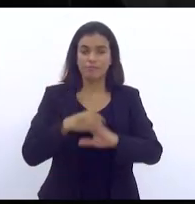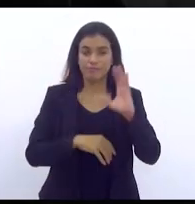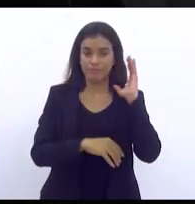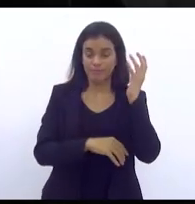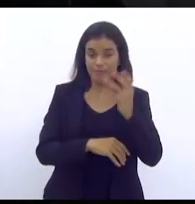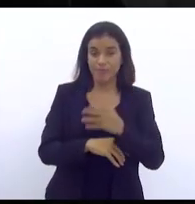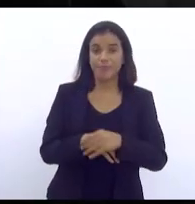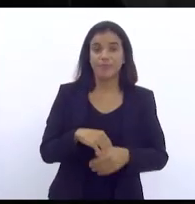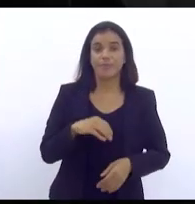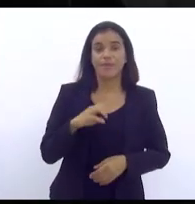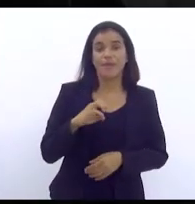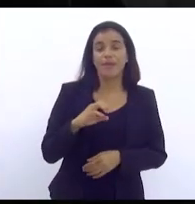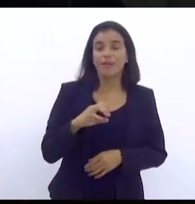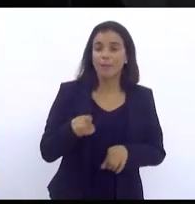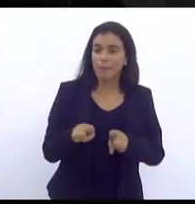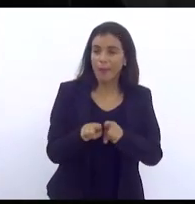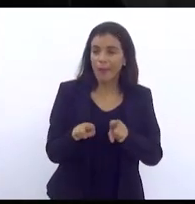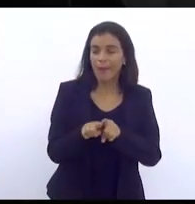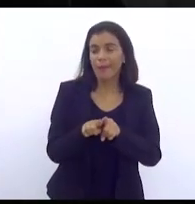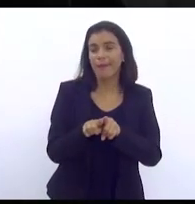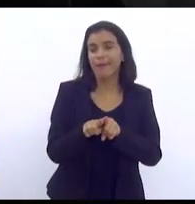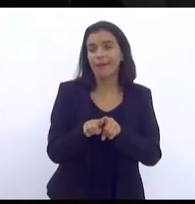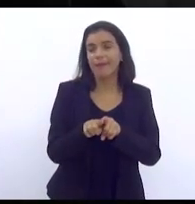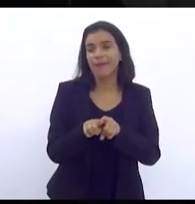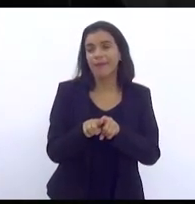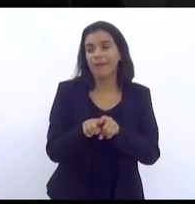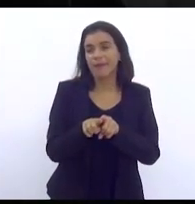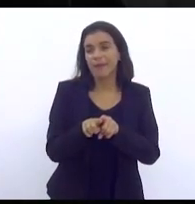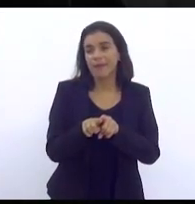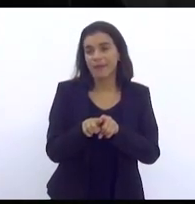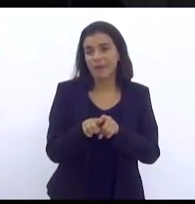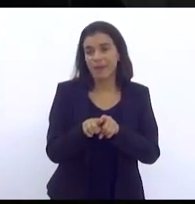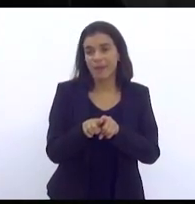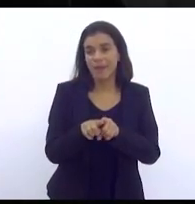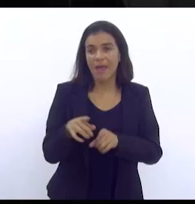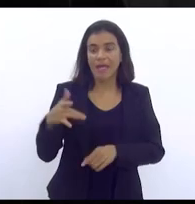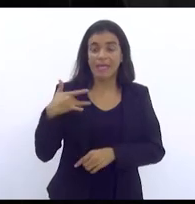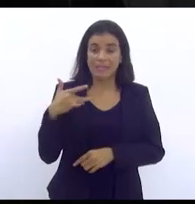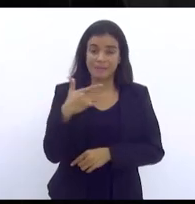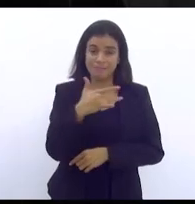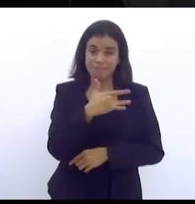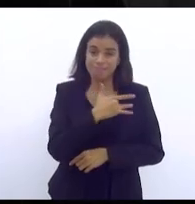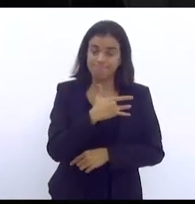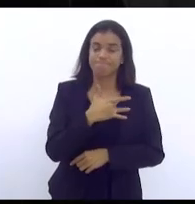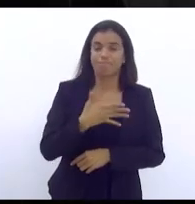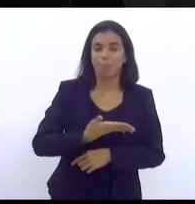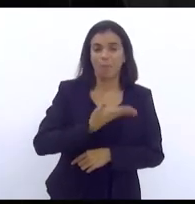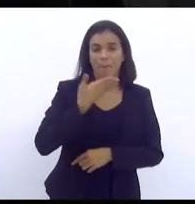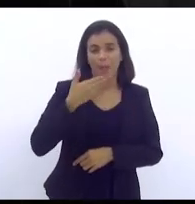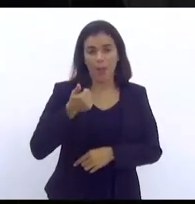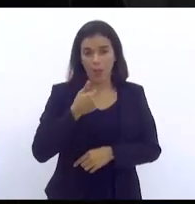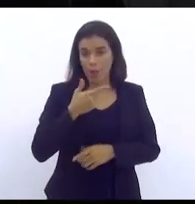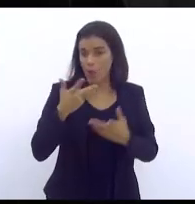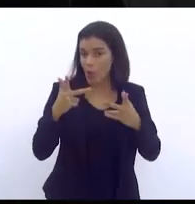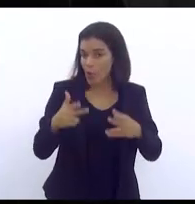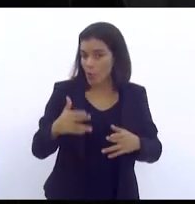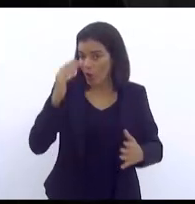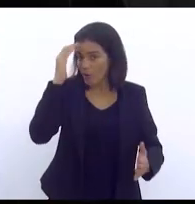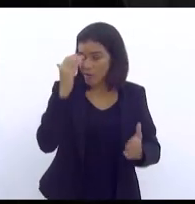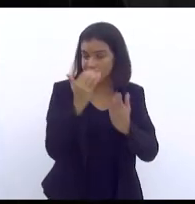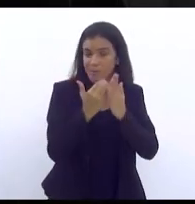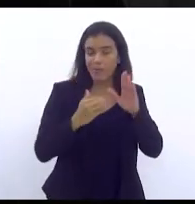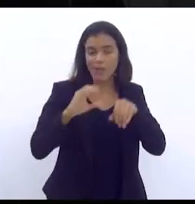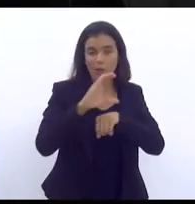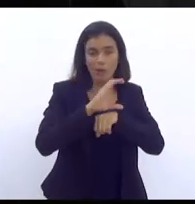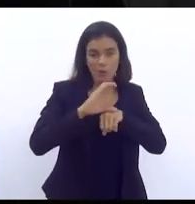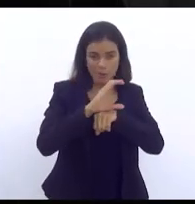ecologicamente equilibrado e a Sadia de vida como determina a Constituição Federal em seu